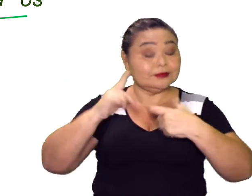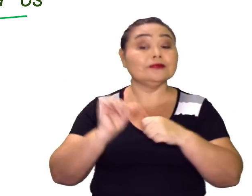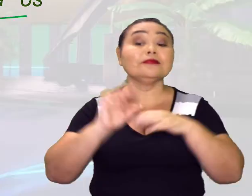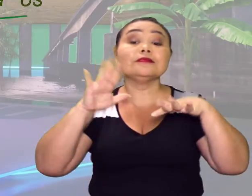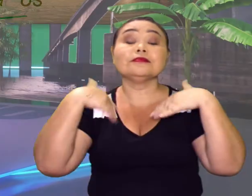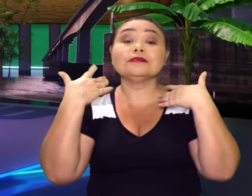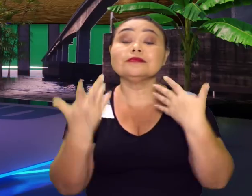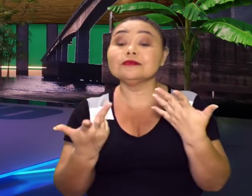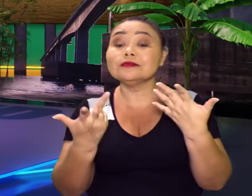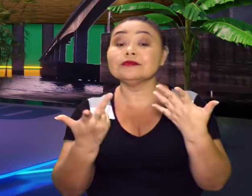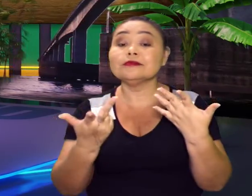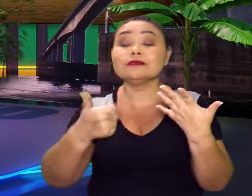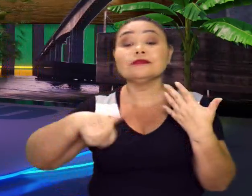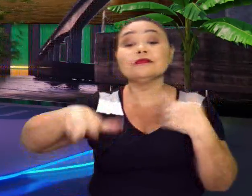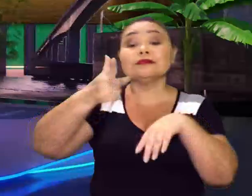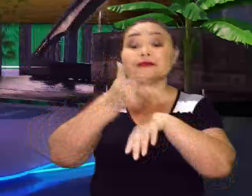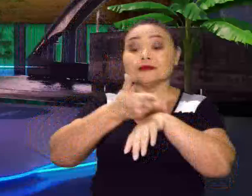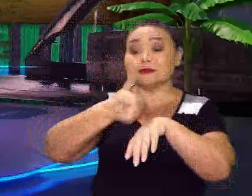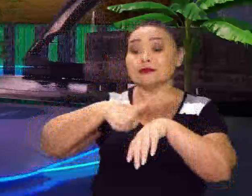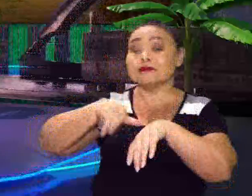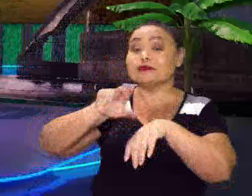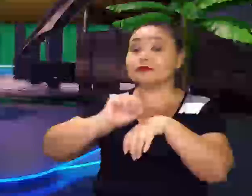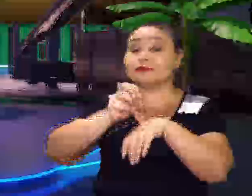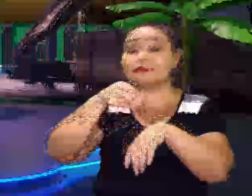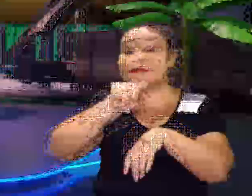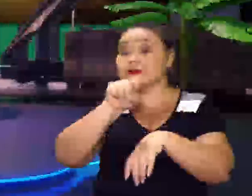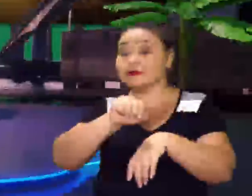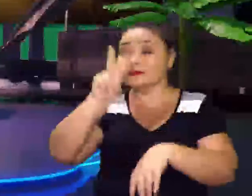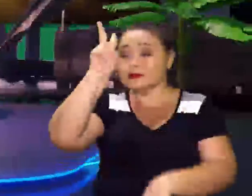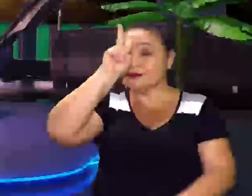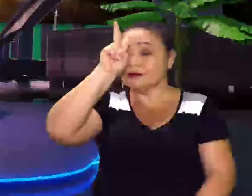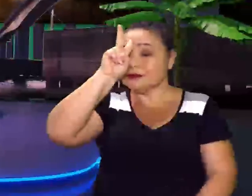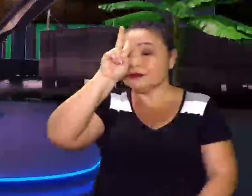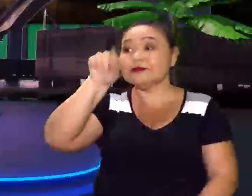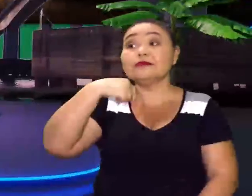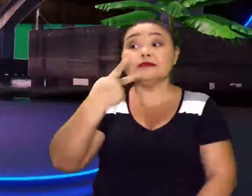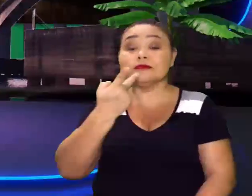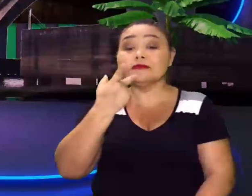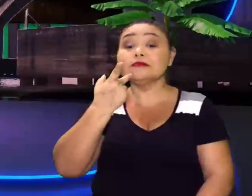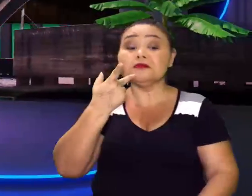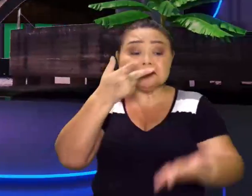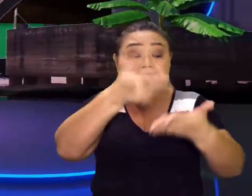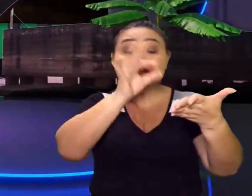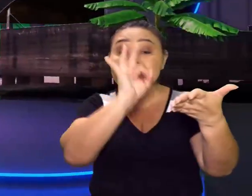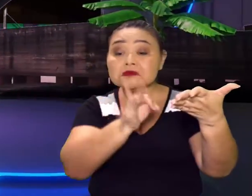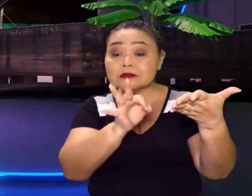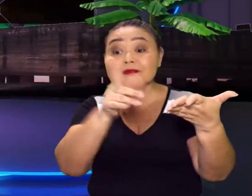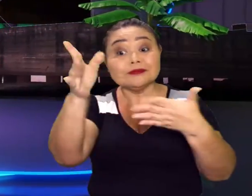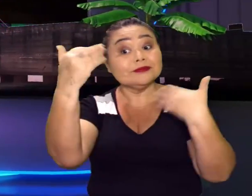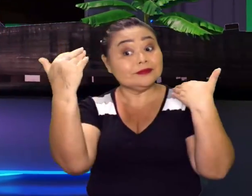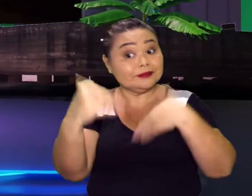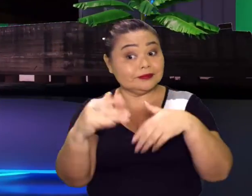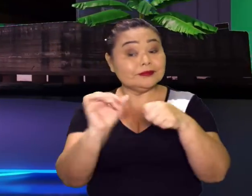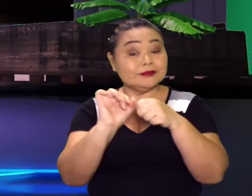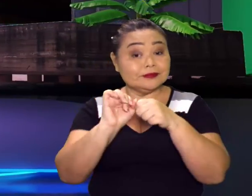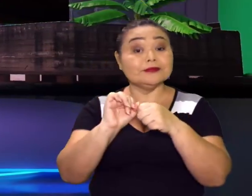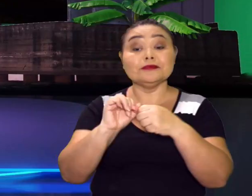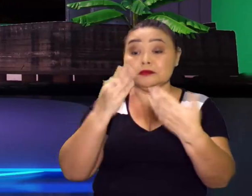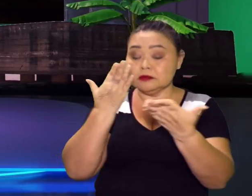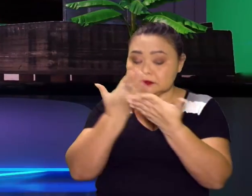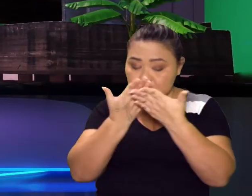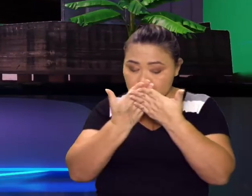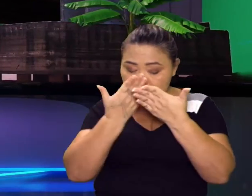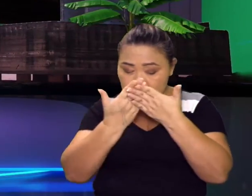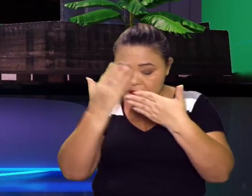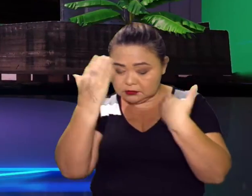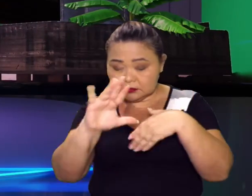aí, claro que o nosso diretor de estúdio, Mazinho, também lembrou. Então, ele já ia acertar essa questão lá na prova. E ele que está estudando para concurso.